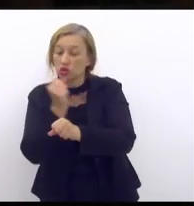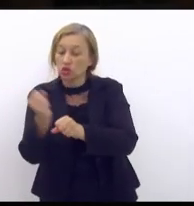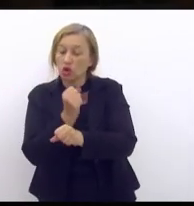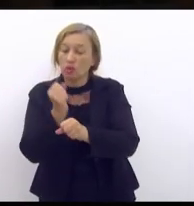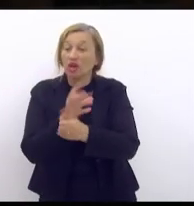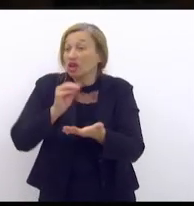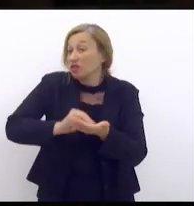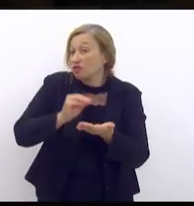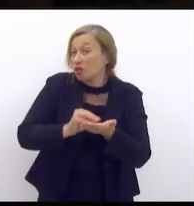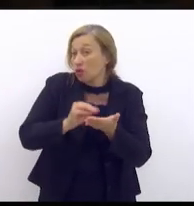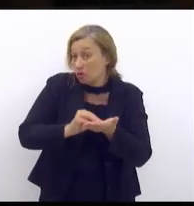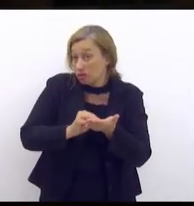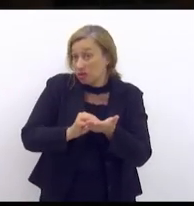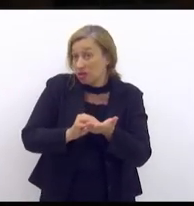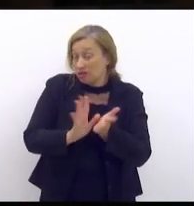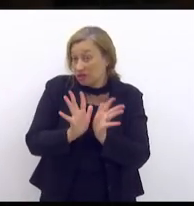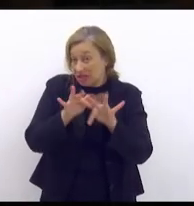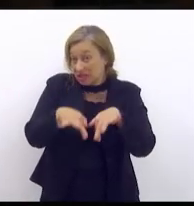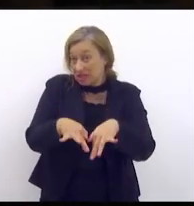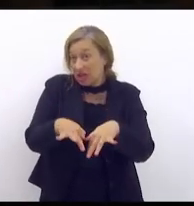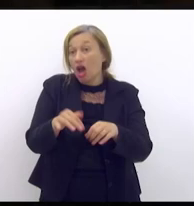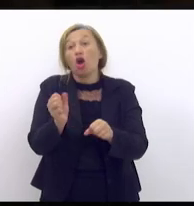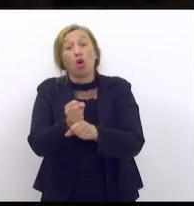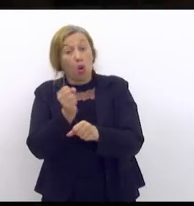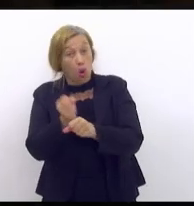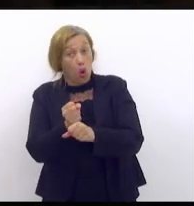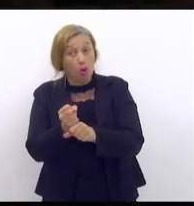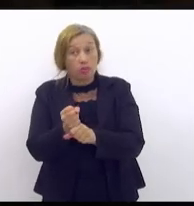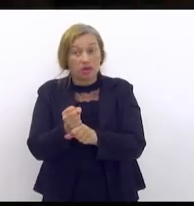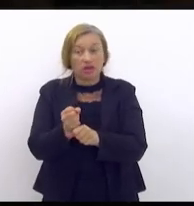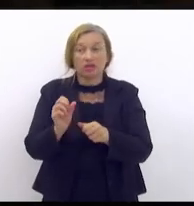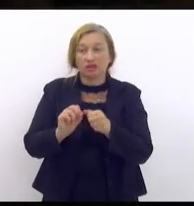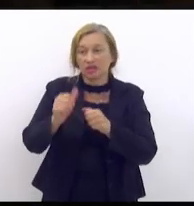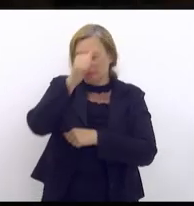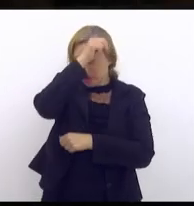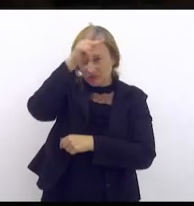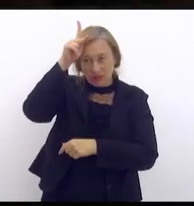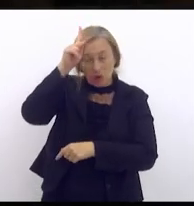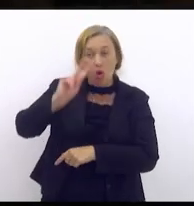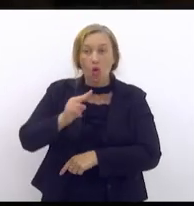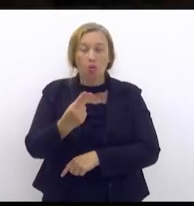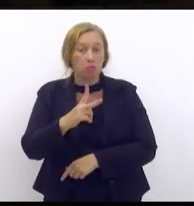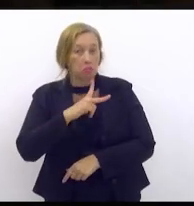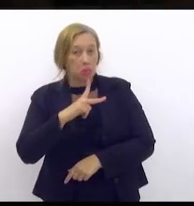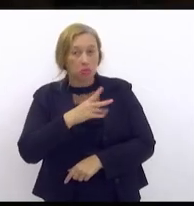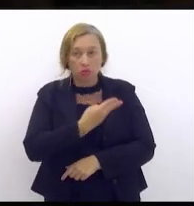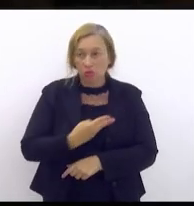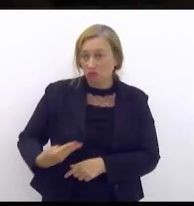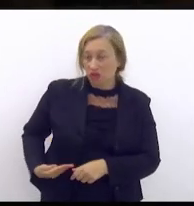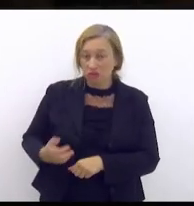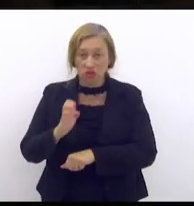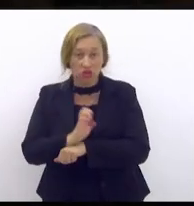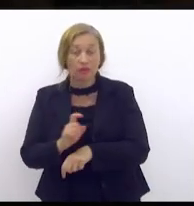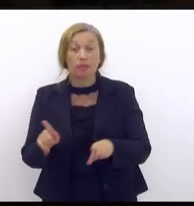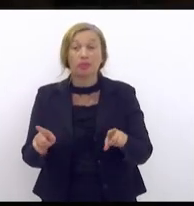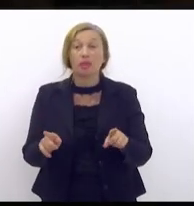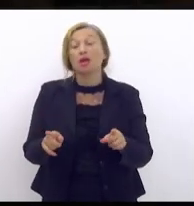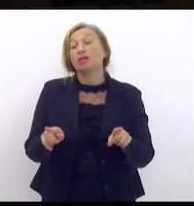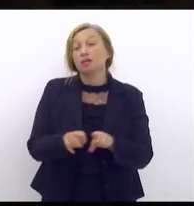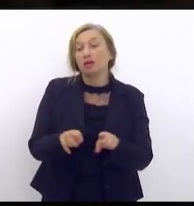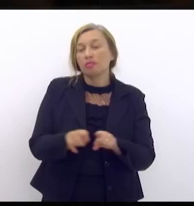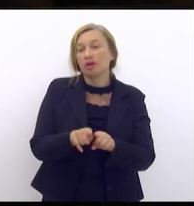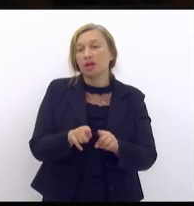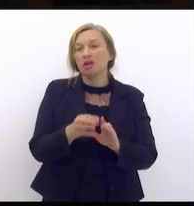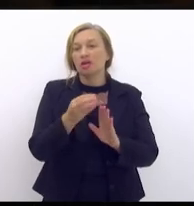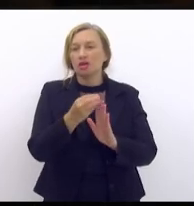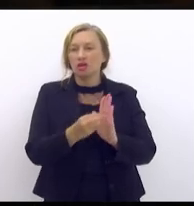Estado do Rio de Janeiro, obras que deveriam ser feitas por prefeituras ou pelo próprio governo do Estado, e também oficiamos aí